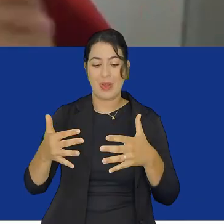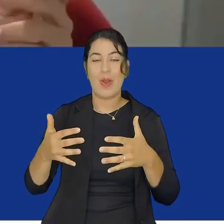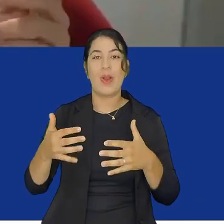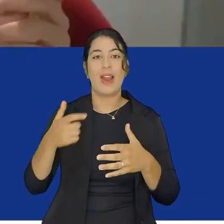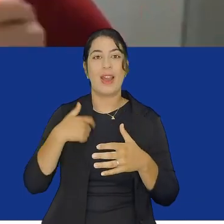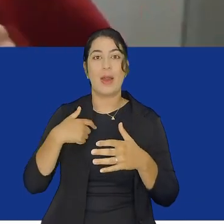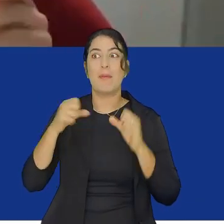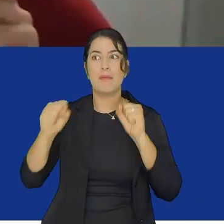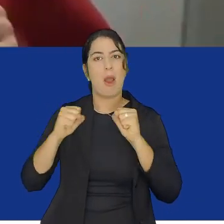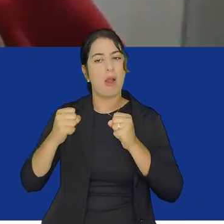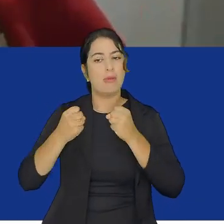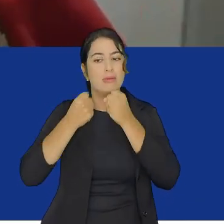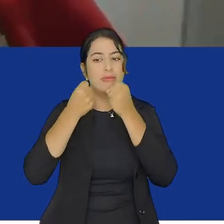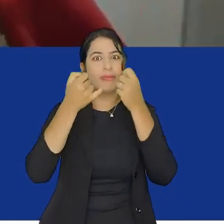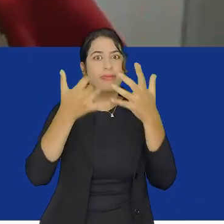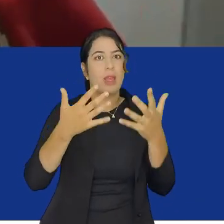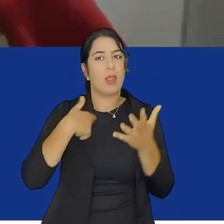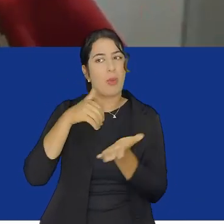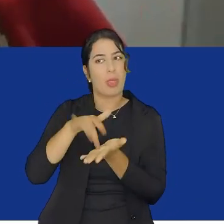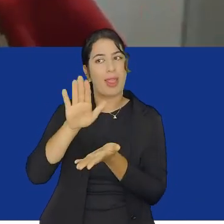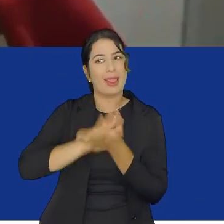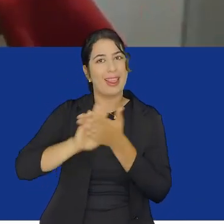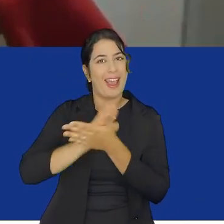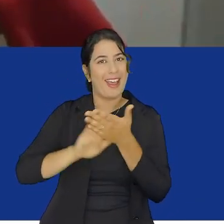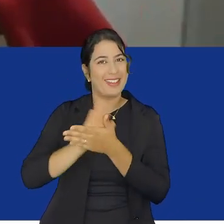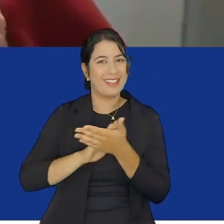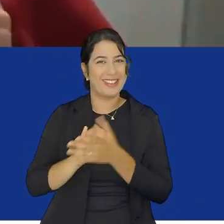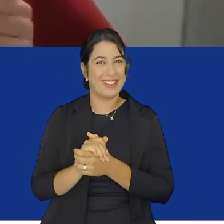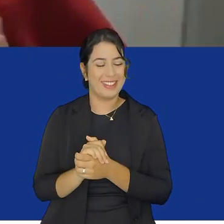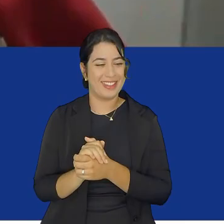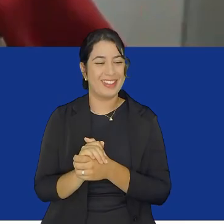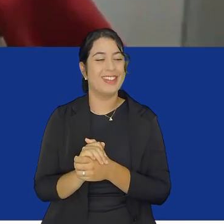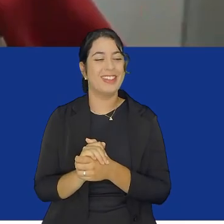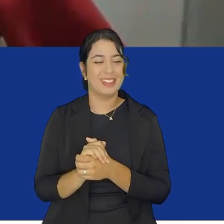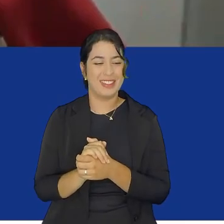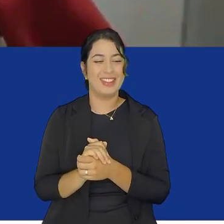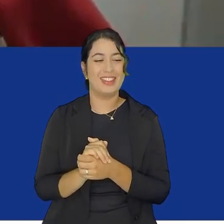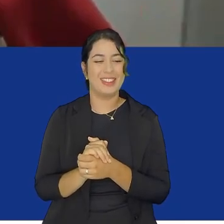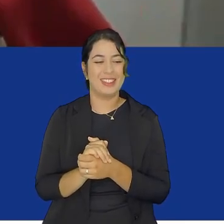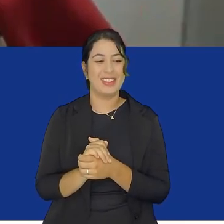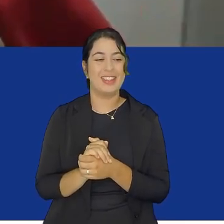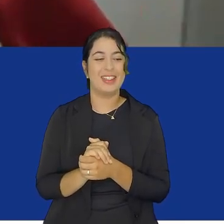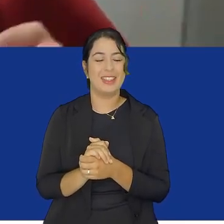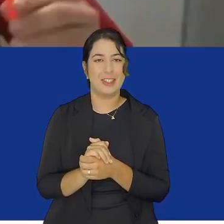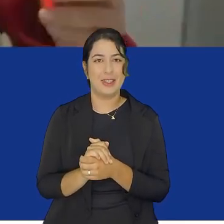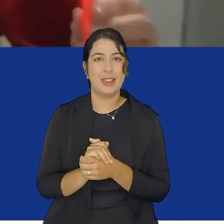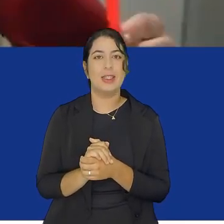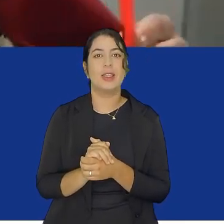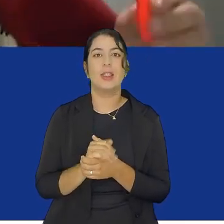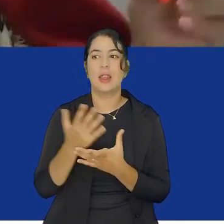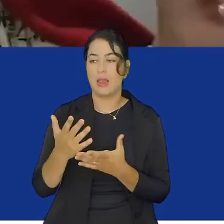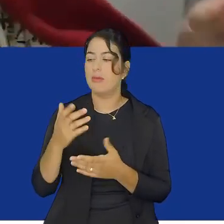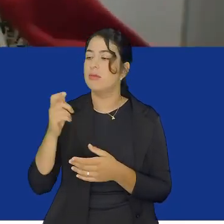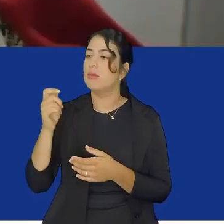trabalho, e eles contam para ele todas as bagunças que eles fizeram, ele fala assim, tá, conta que eu não demito. E